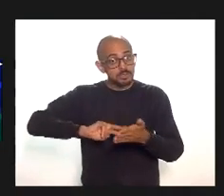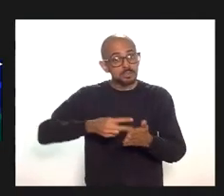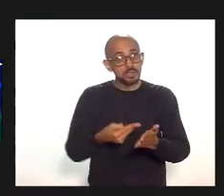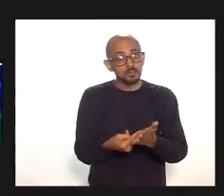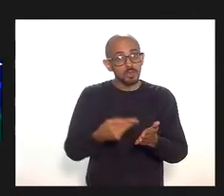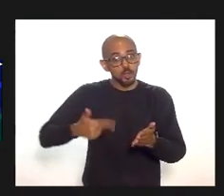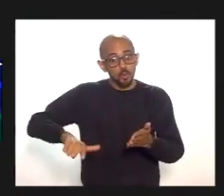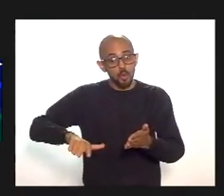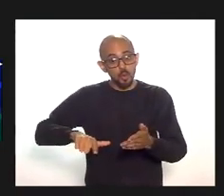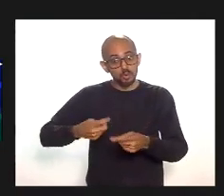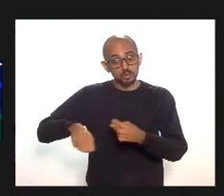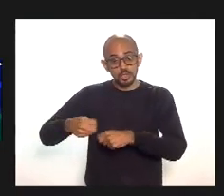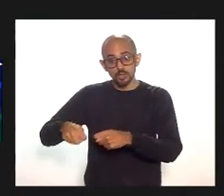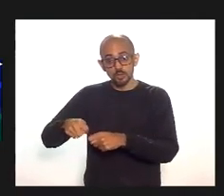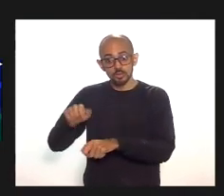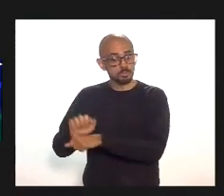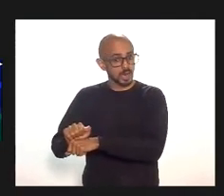setores da economia têm que parar.